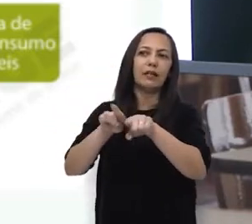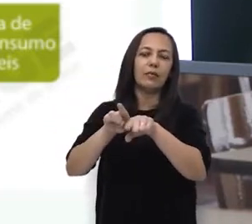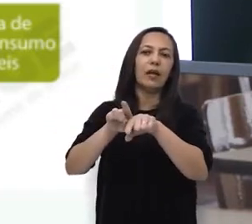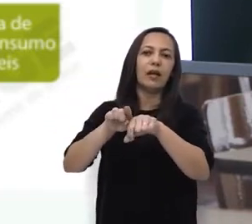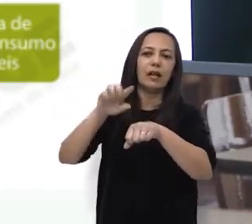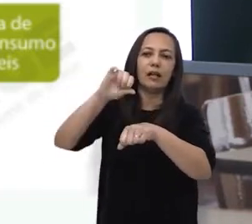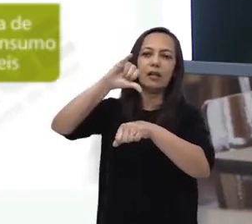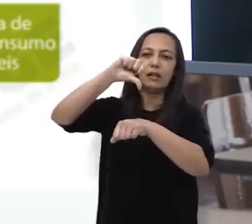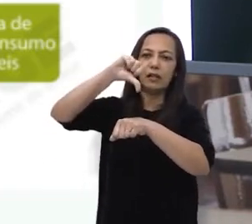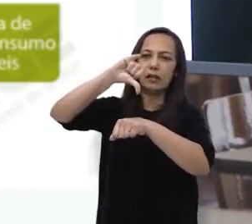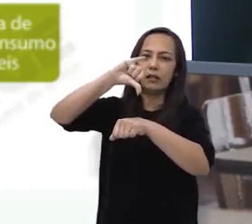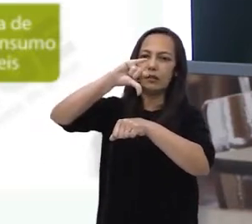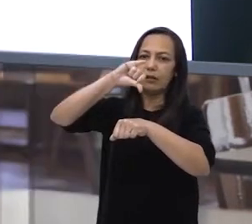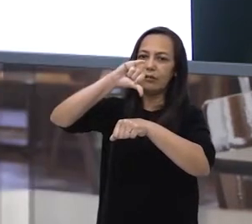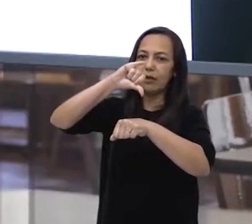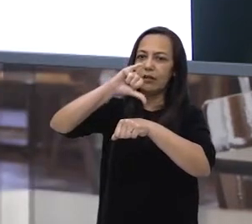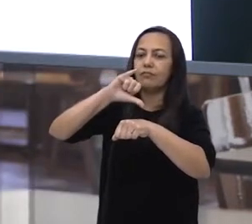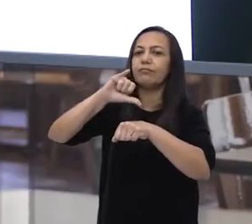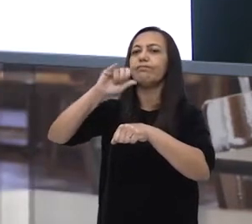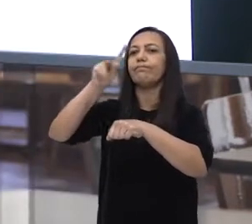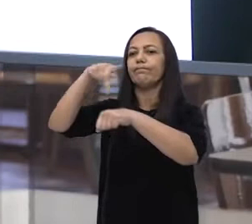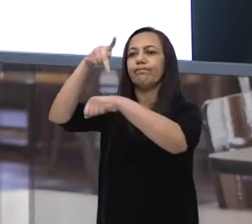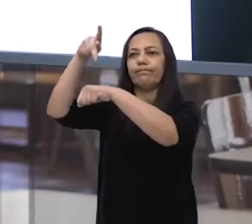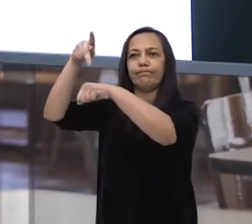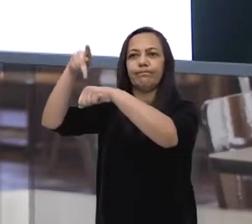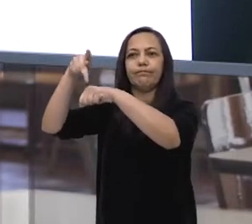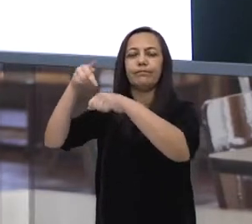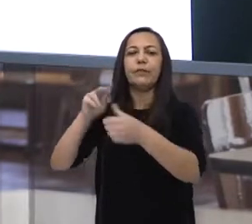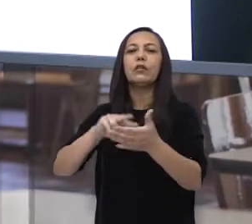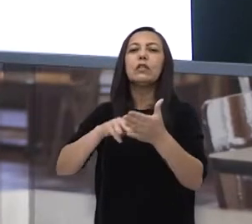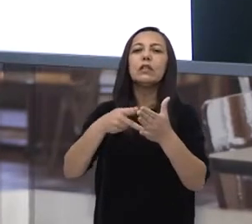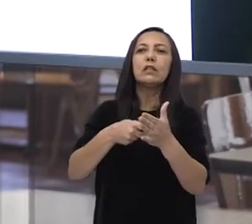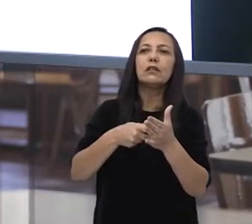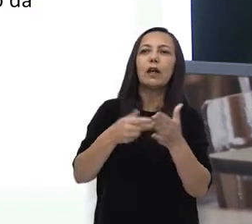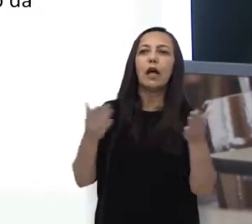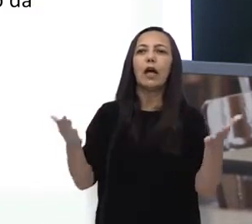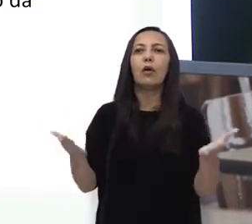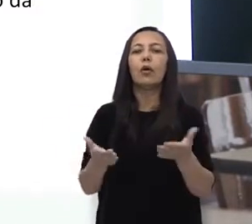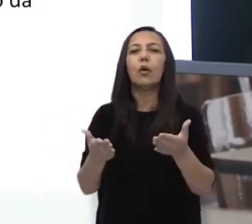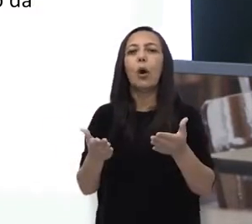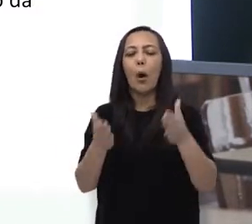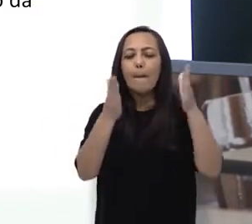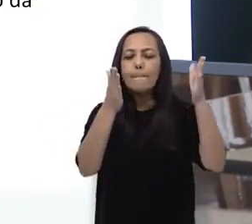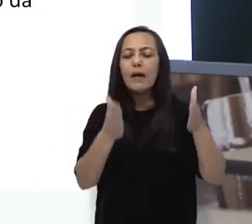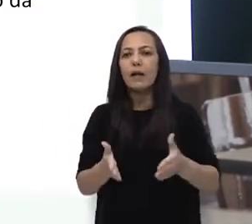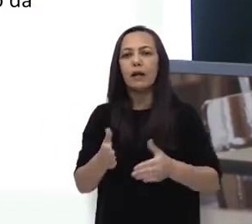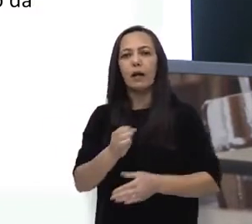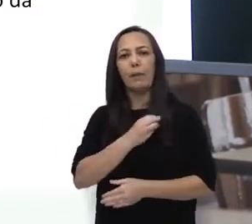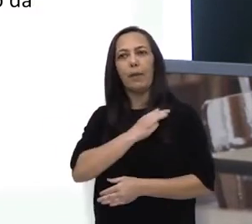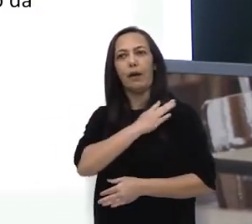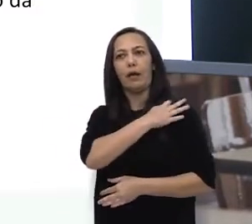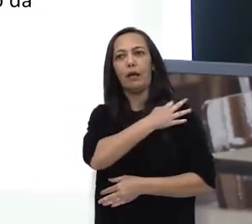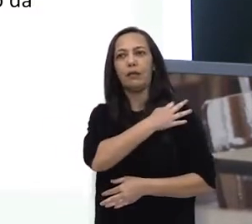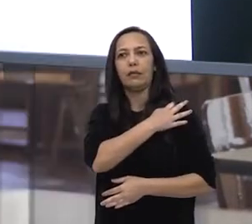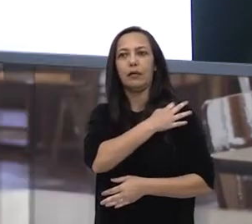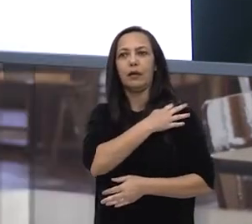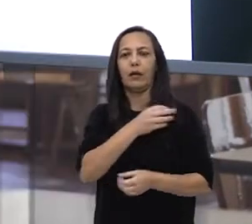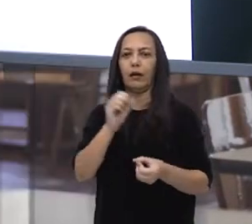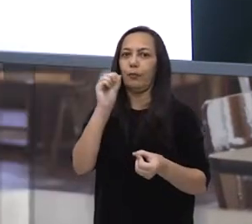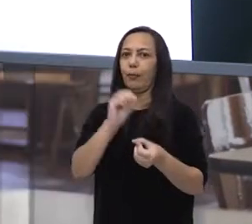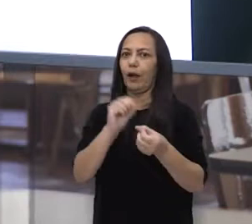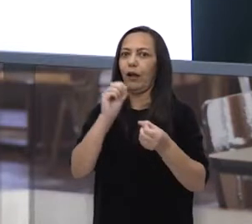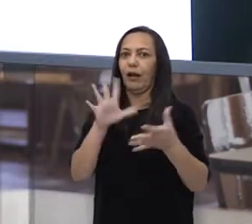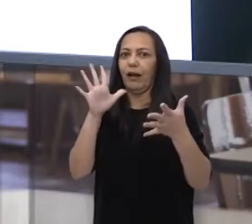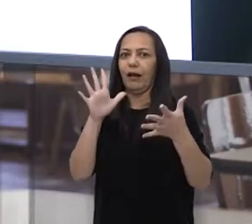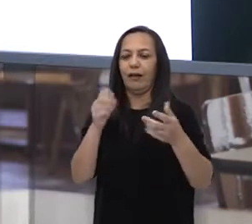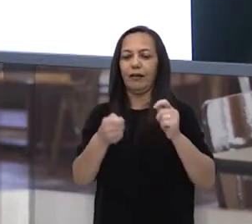capital estrangeiro, bens de consumo duráveis. E o período militar e o milagre econômico, como